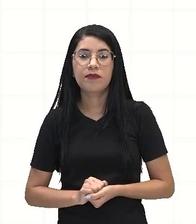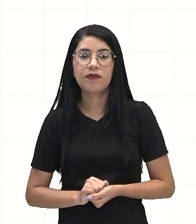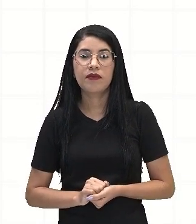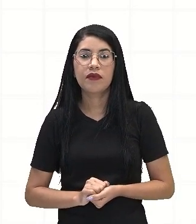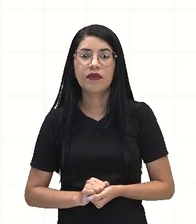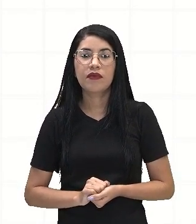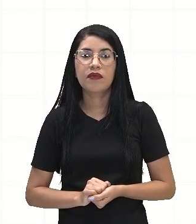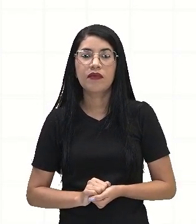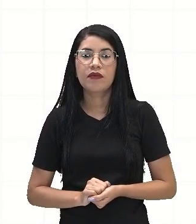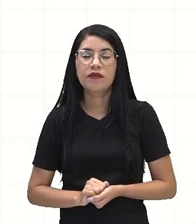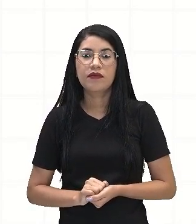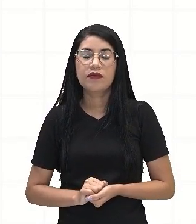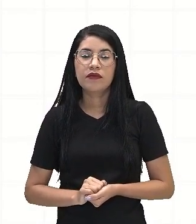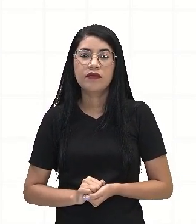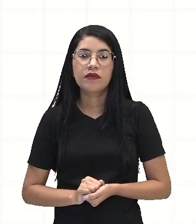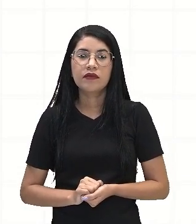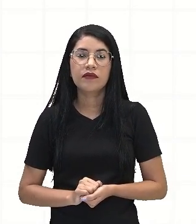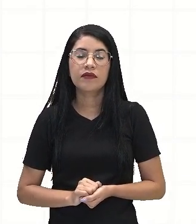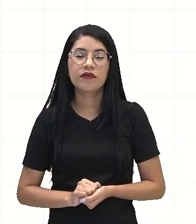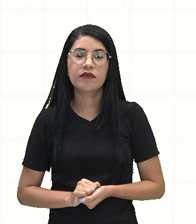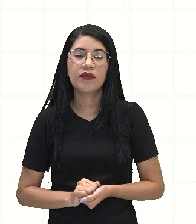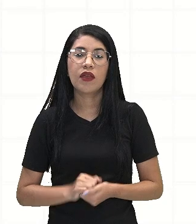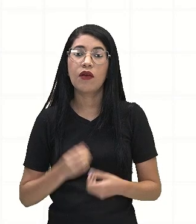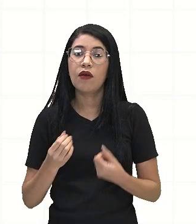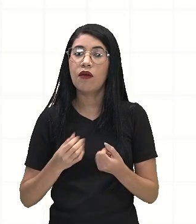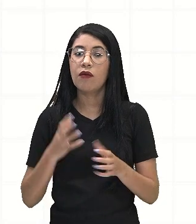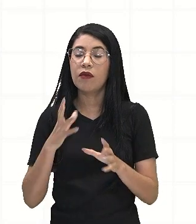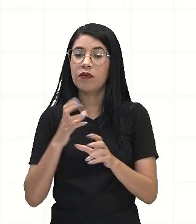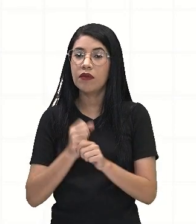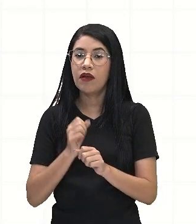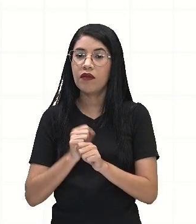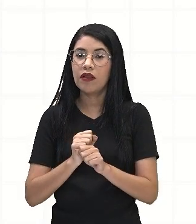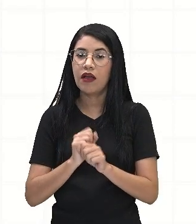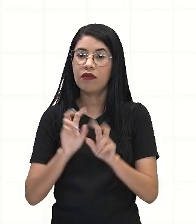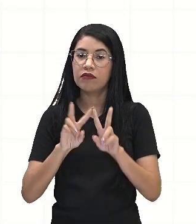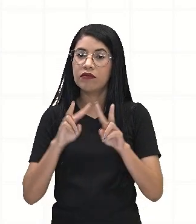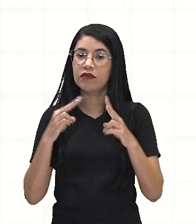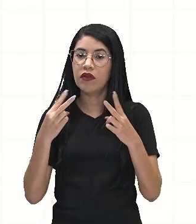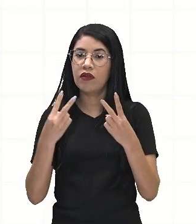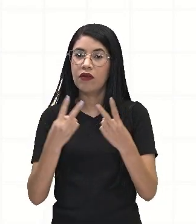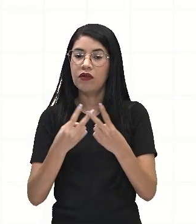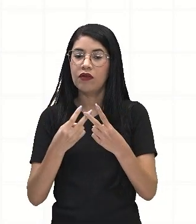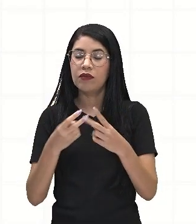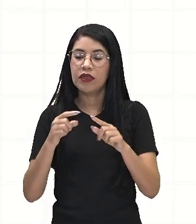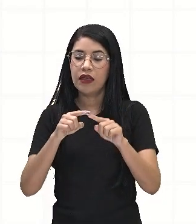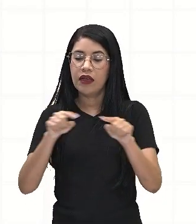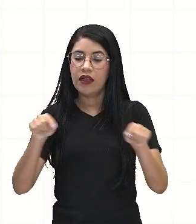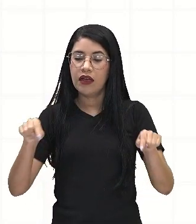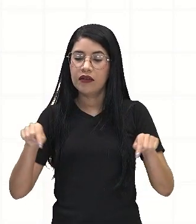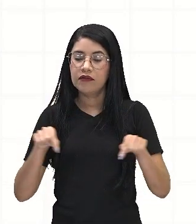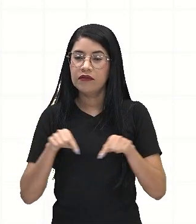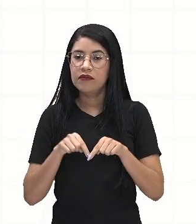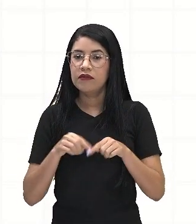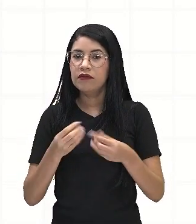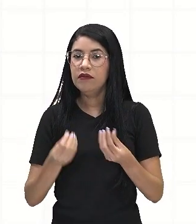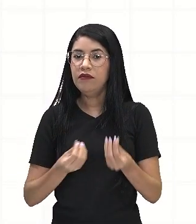Então, olha só, como é que eu vou calcular todo o volume que cabe de água aqui nessa caixa